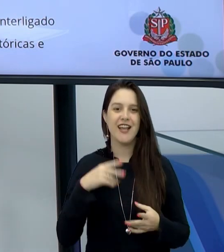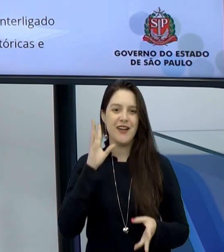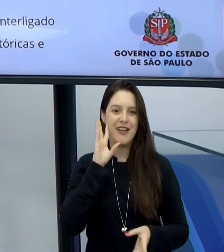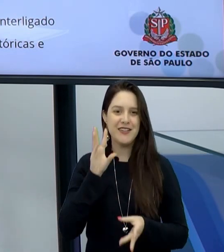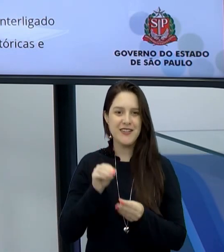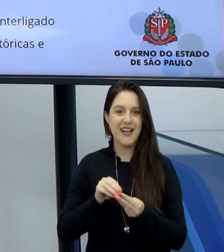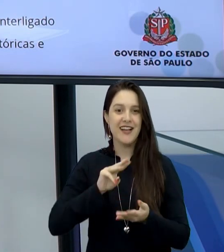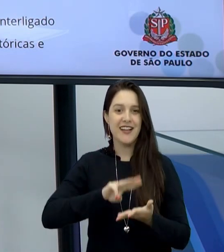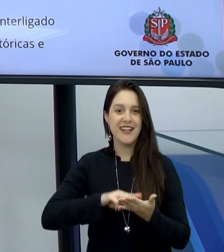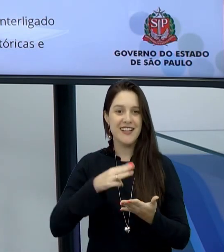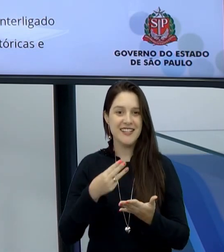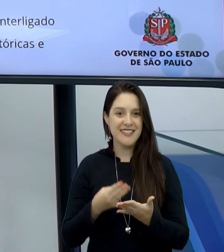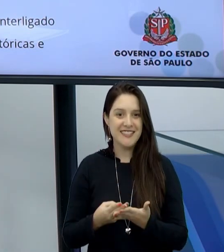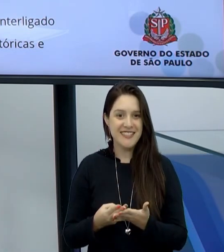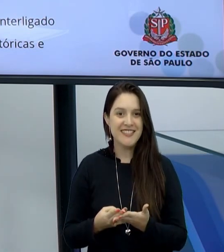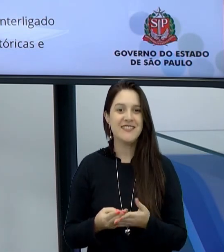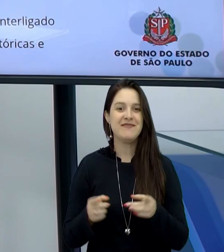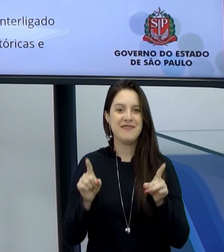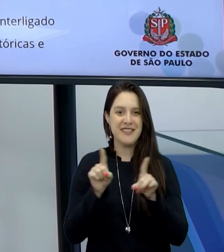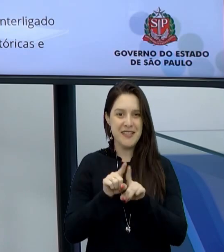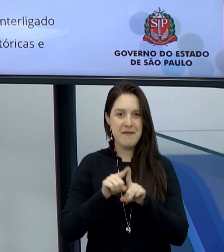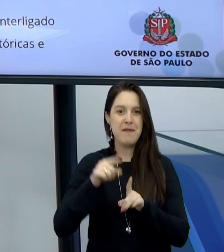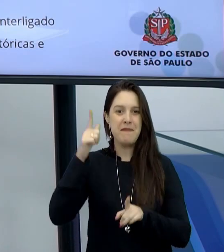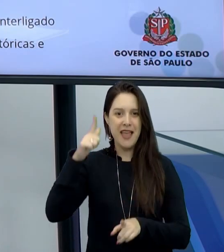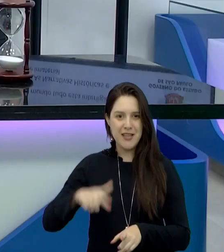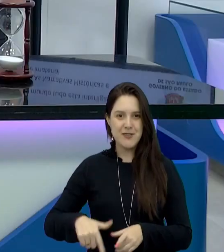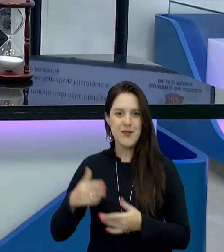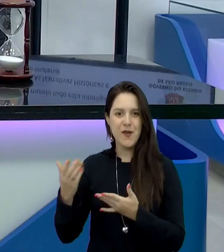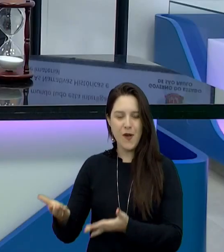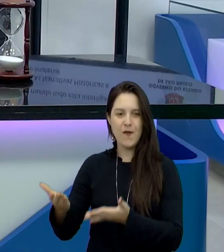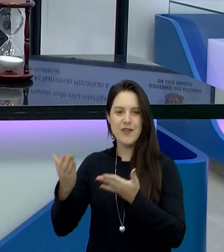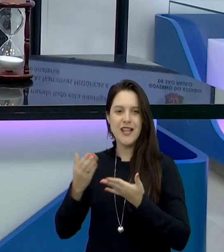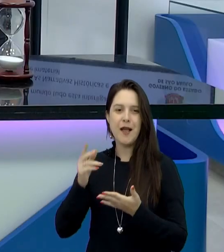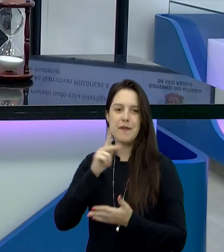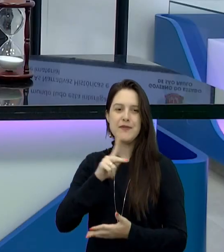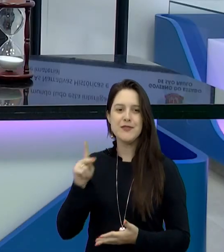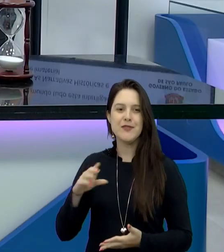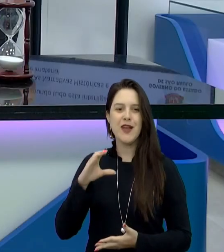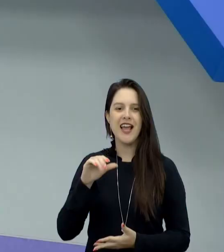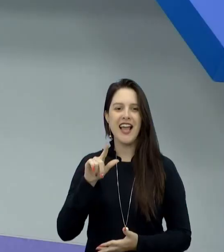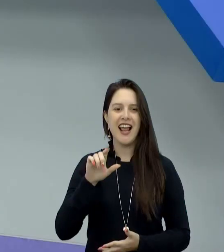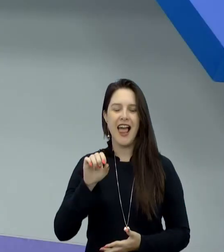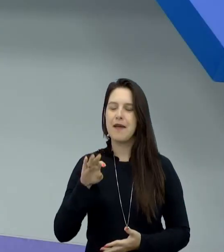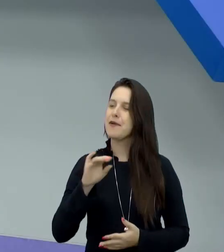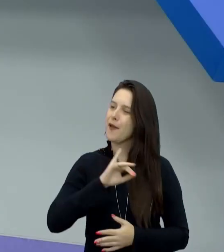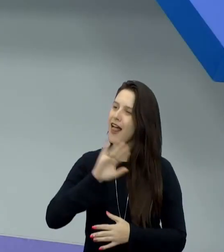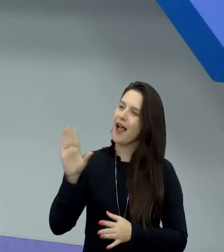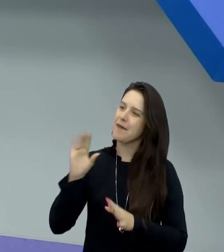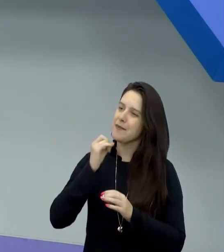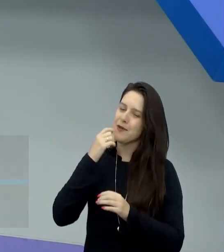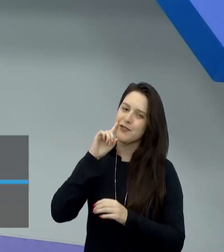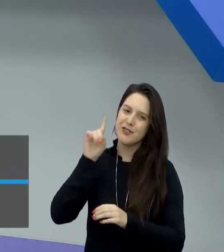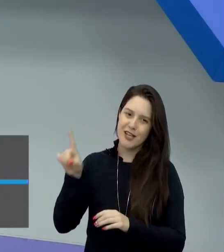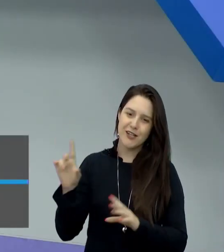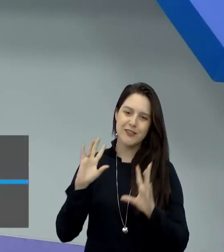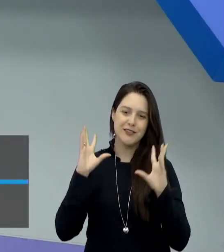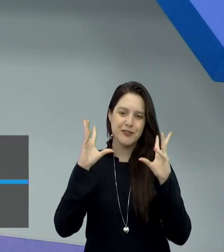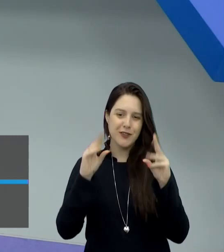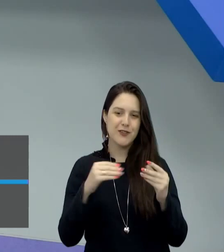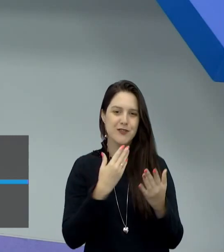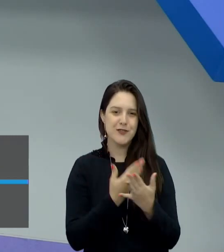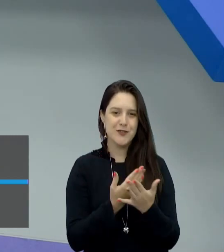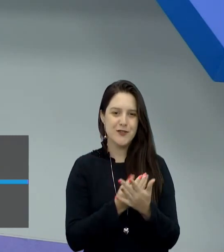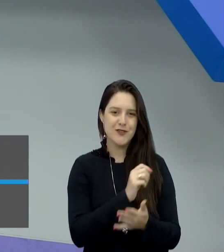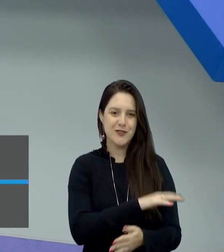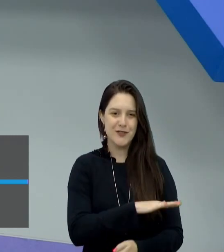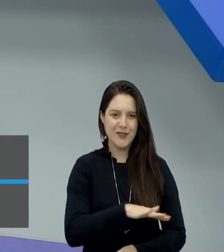Cauene, Moésio, e eu tenho aqui também mais um convidado, né? O professor Kleber. Bom dia pro Kleber. Olá, bom dia Janaína, tudo bem? Bom dia,